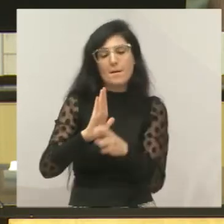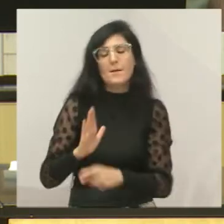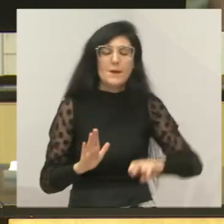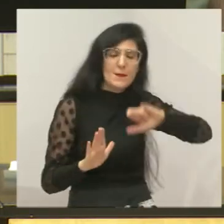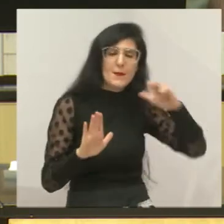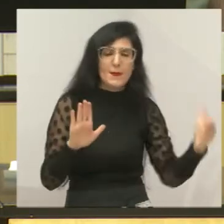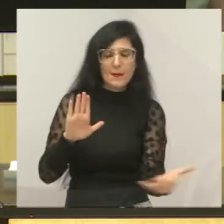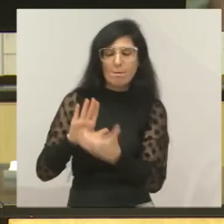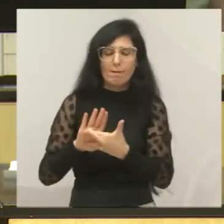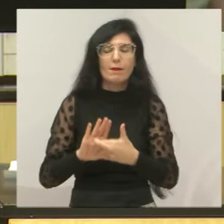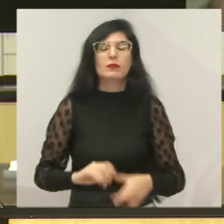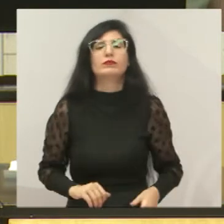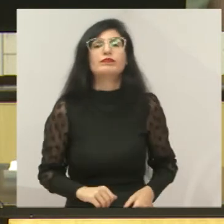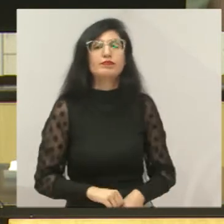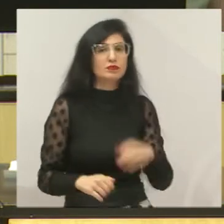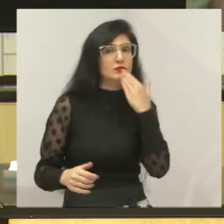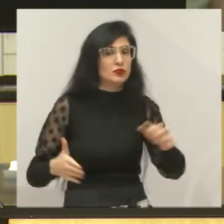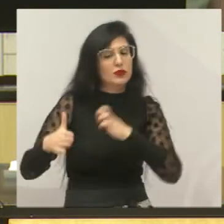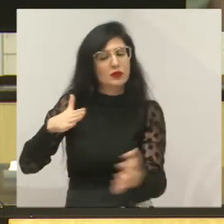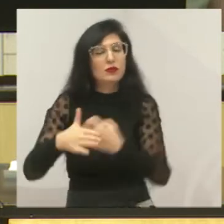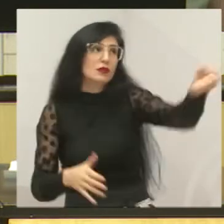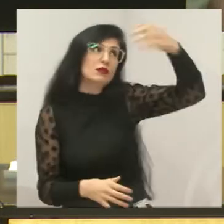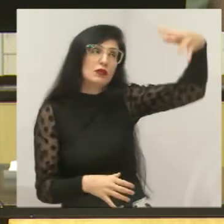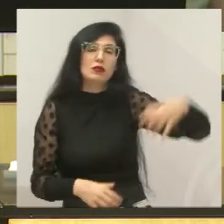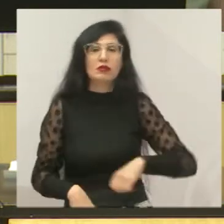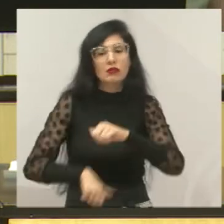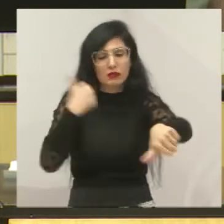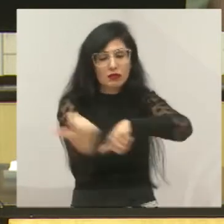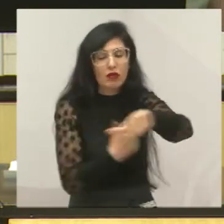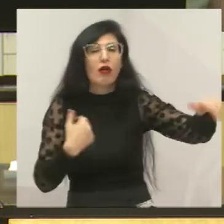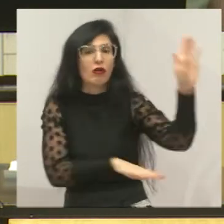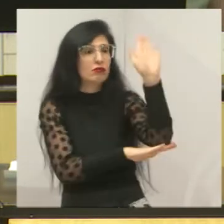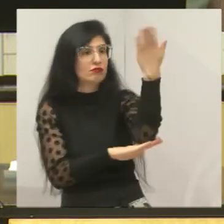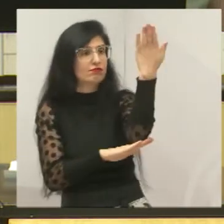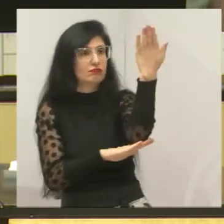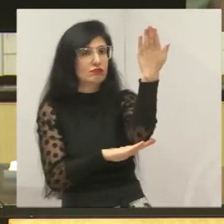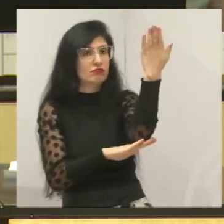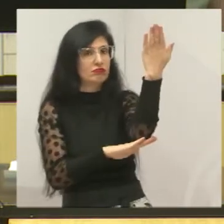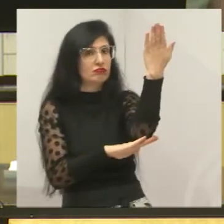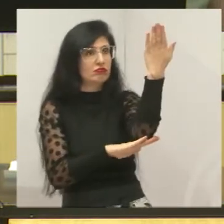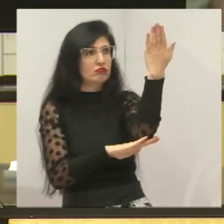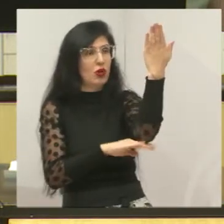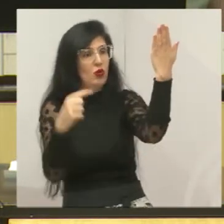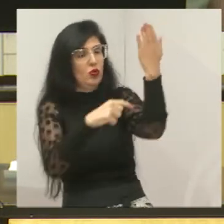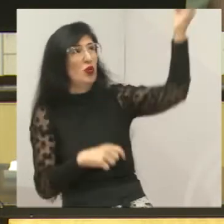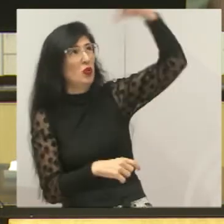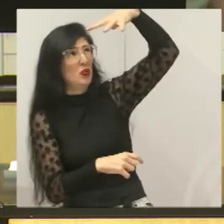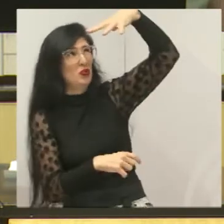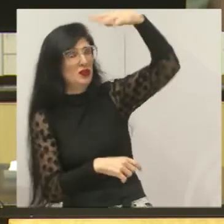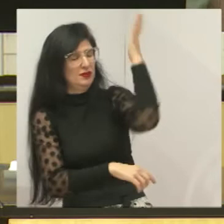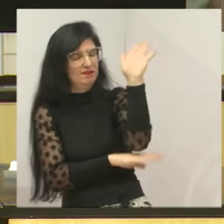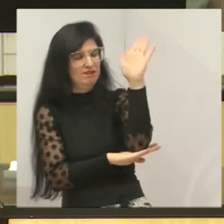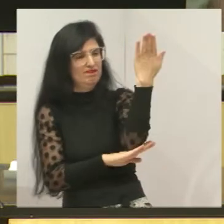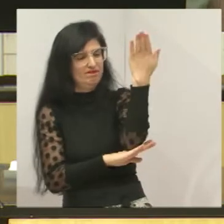formalidades regimentais, seja oficiado a IDP, solicitando a troca de postes de madeira que se encontra com cupins na